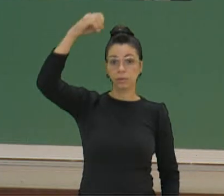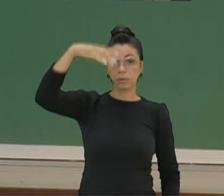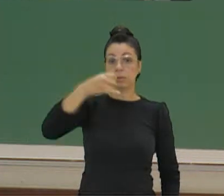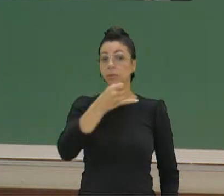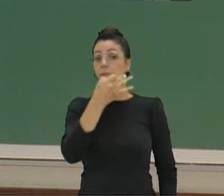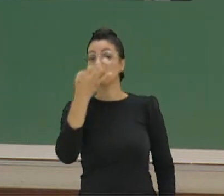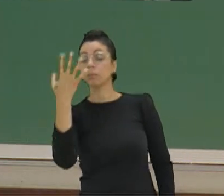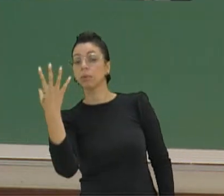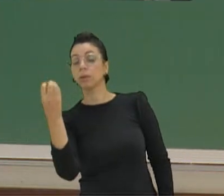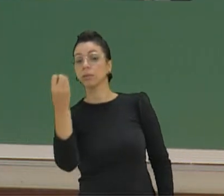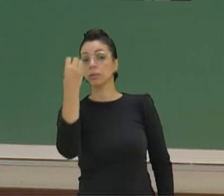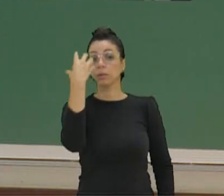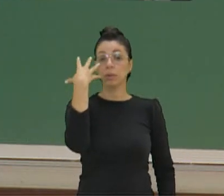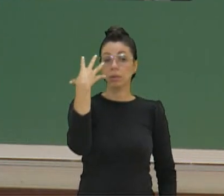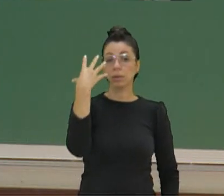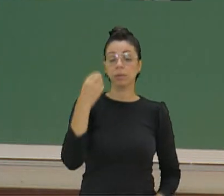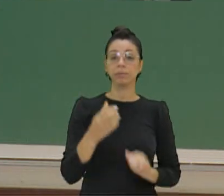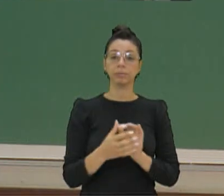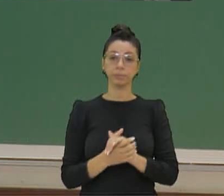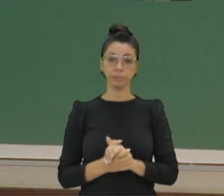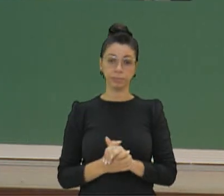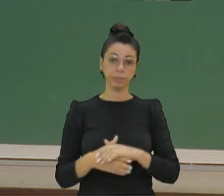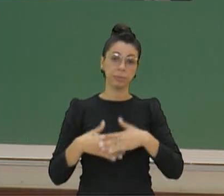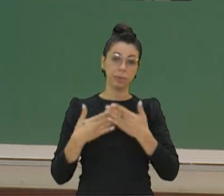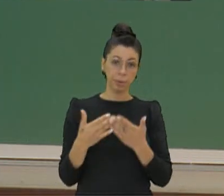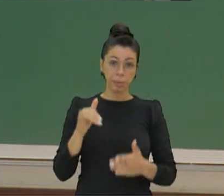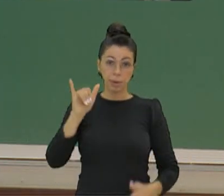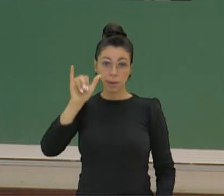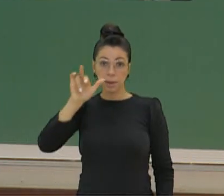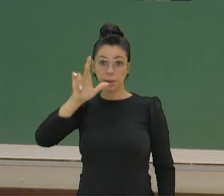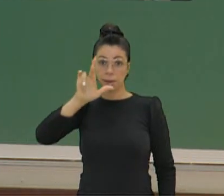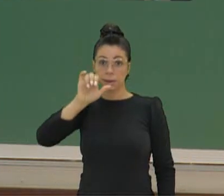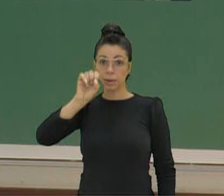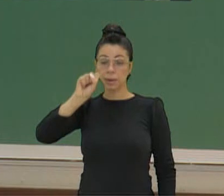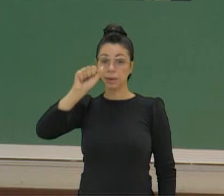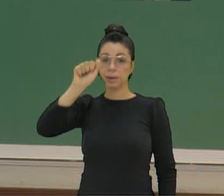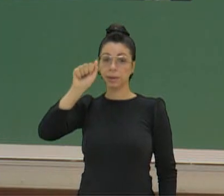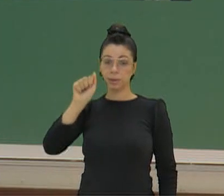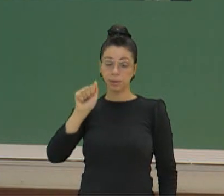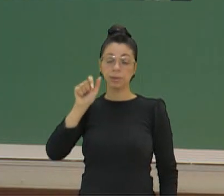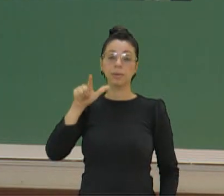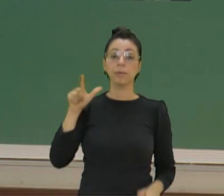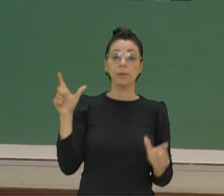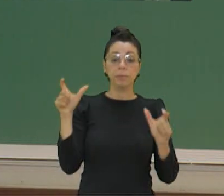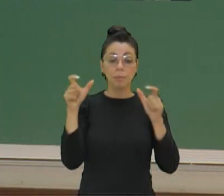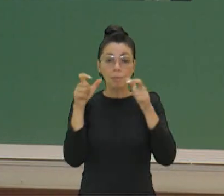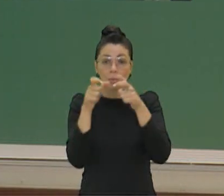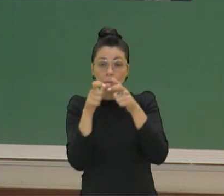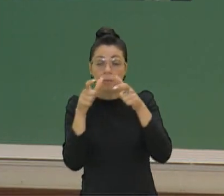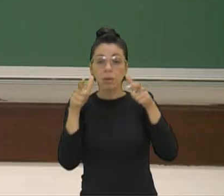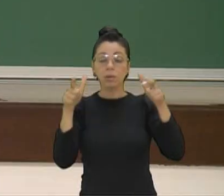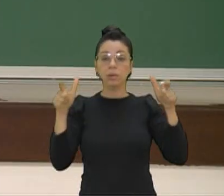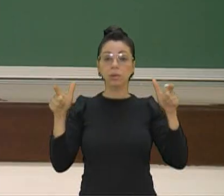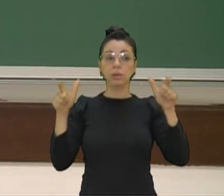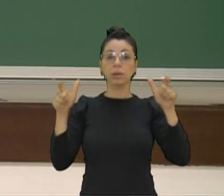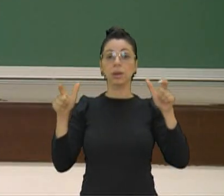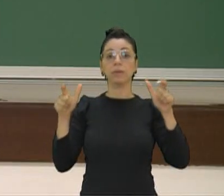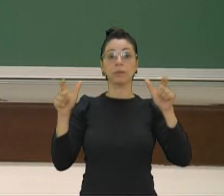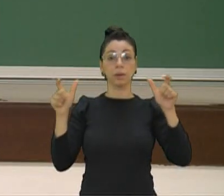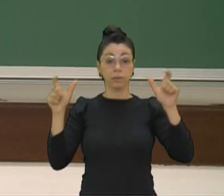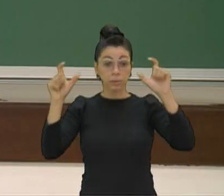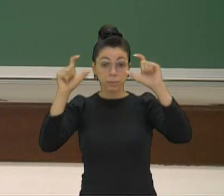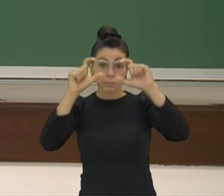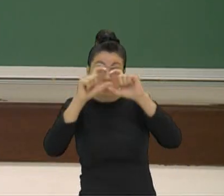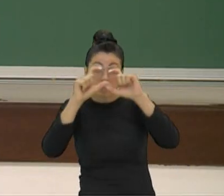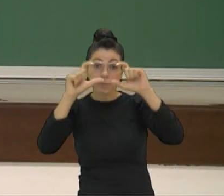no olho. Então, é graças à íris, a contração e o relaxamento dela, que a pupila vai abrir